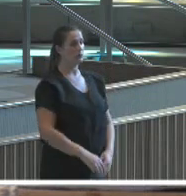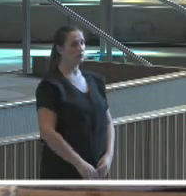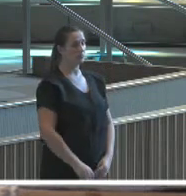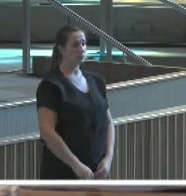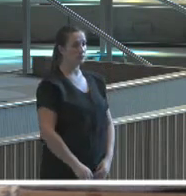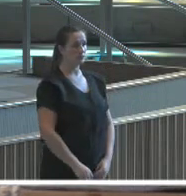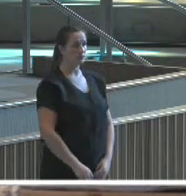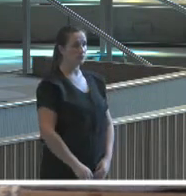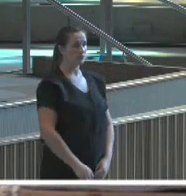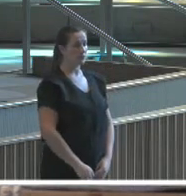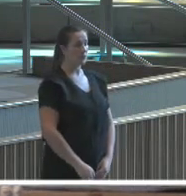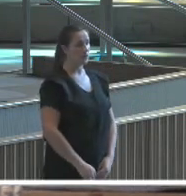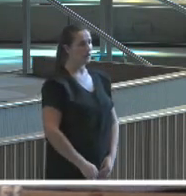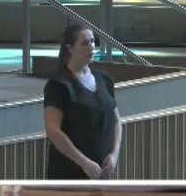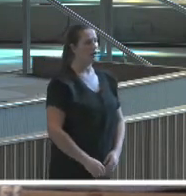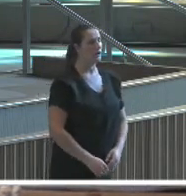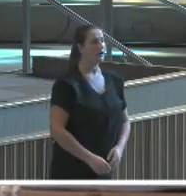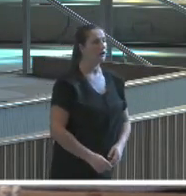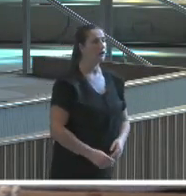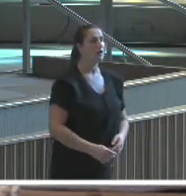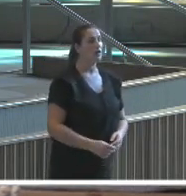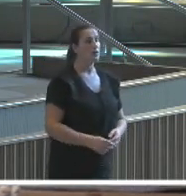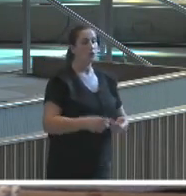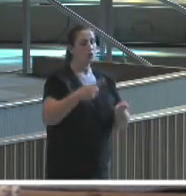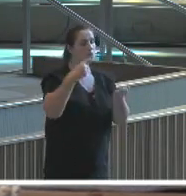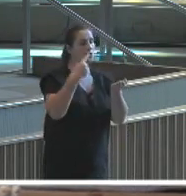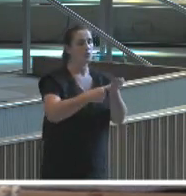e que tipo de pacto você tem com Ele.